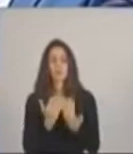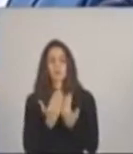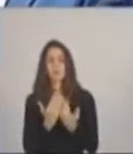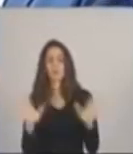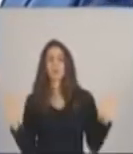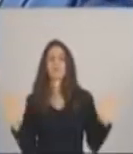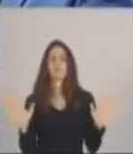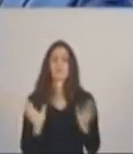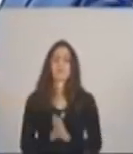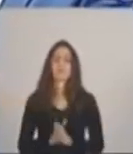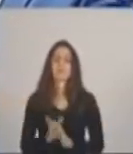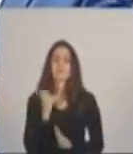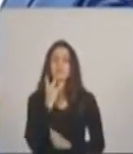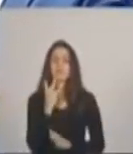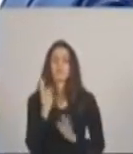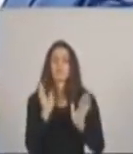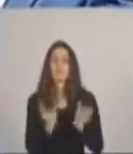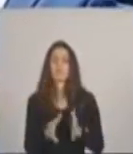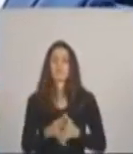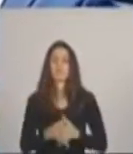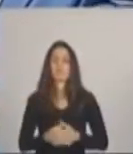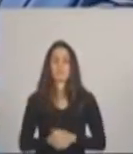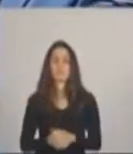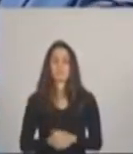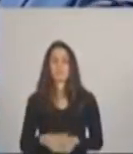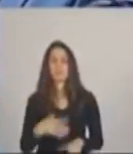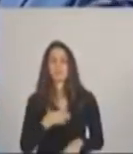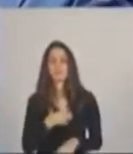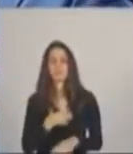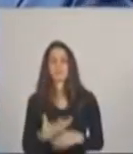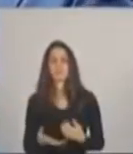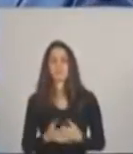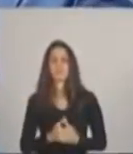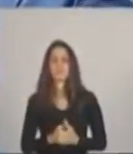eu falei o que ele gostaria de falar, se sentiu contemplado. Deputado Vandinho.